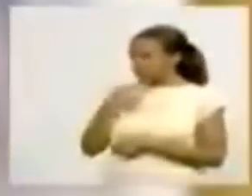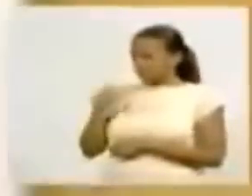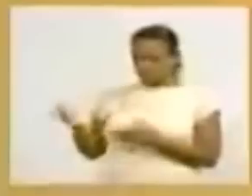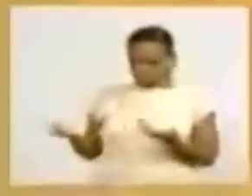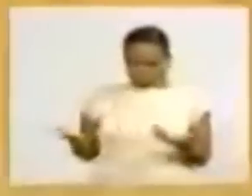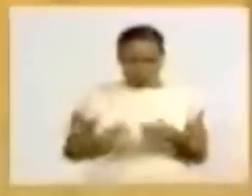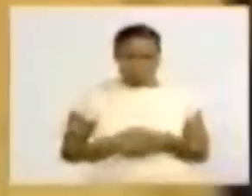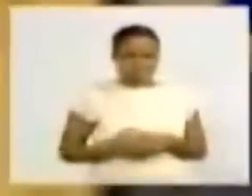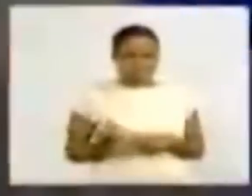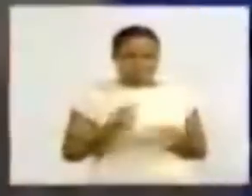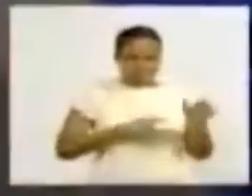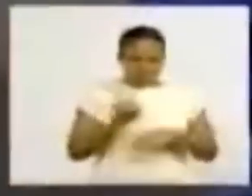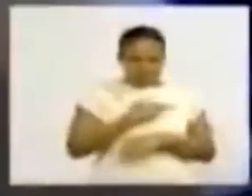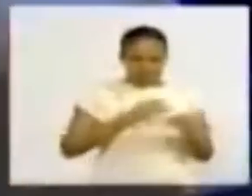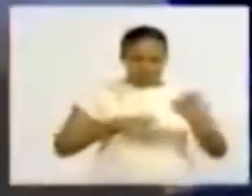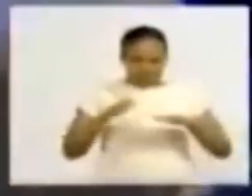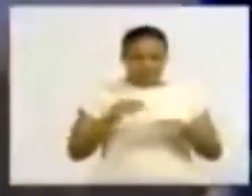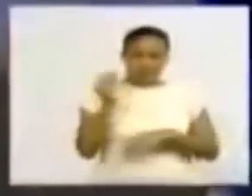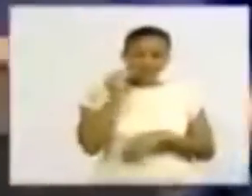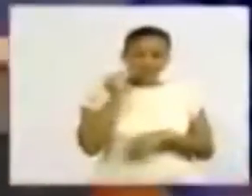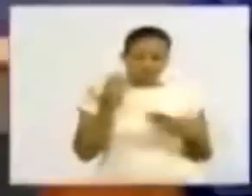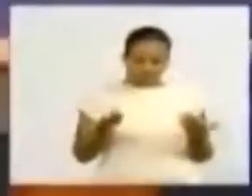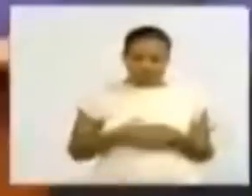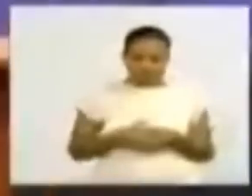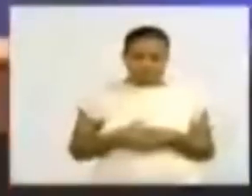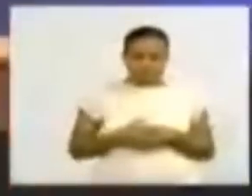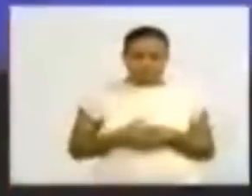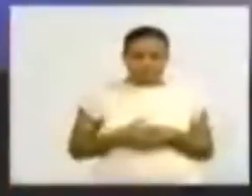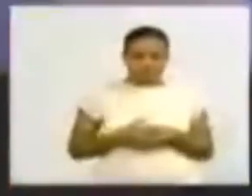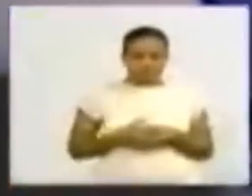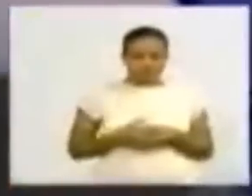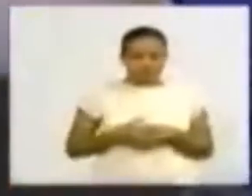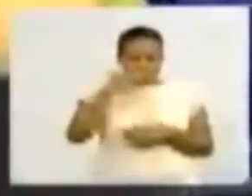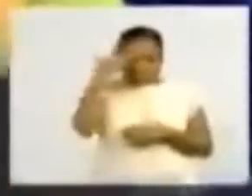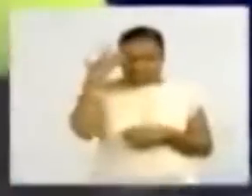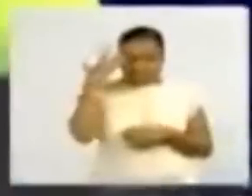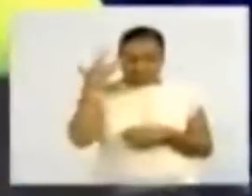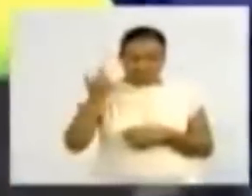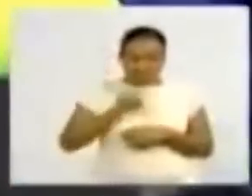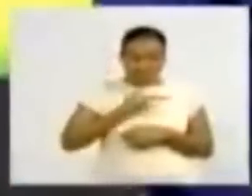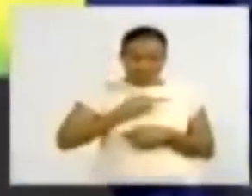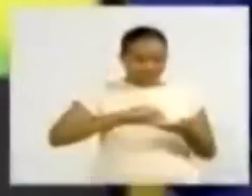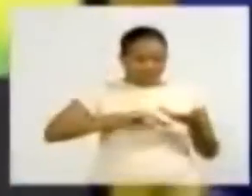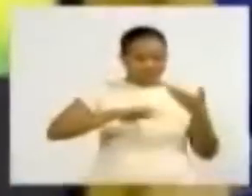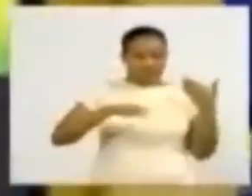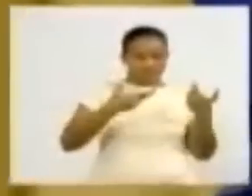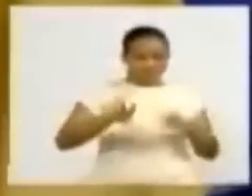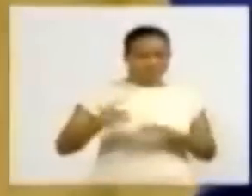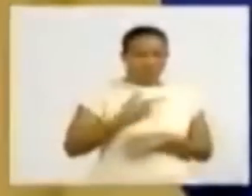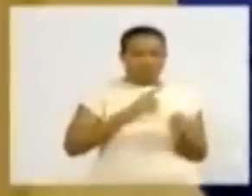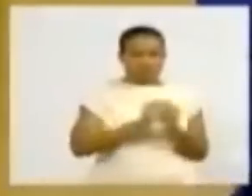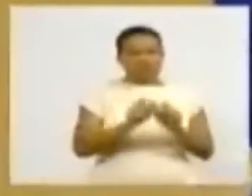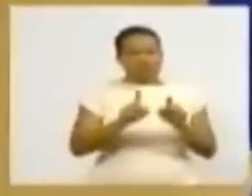Humanamente falando, nós experimentamos isso: no meu coração você não cabe mais. Em Deus não.